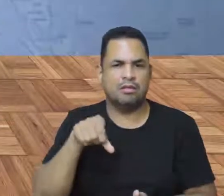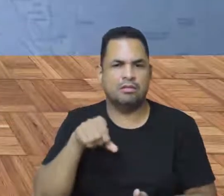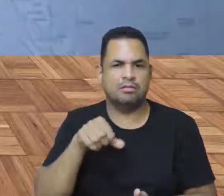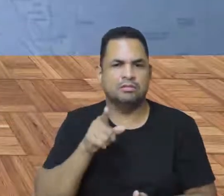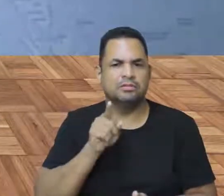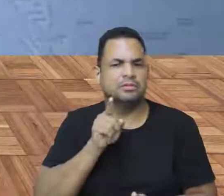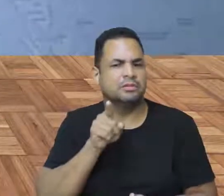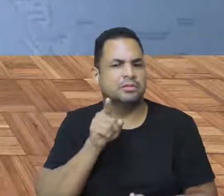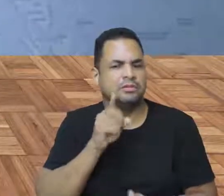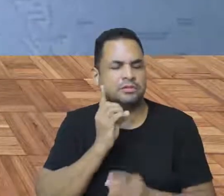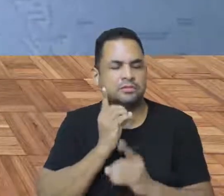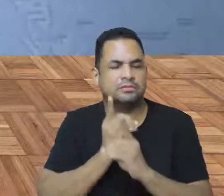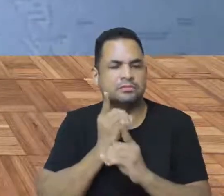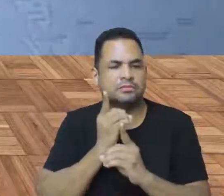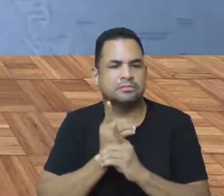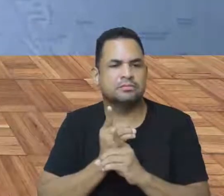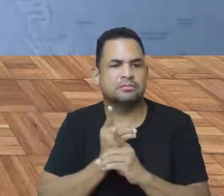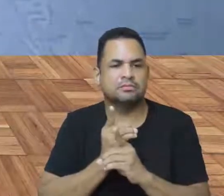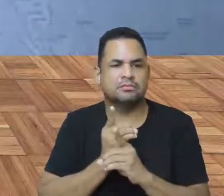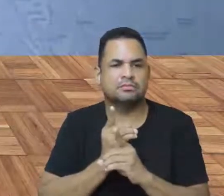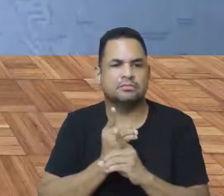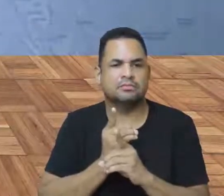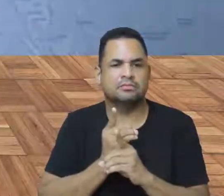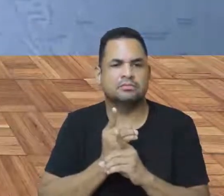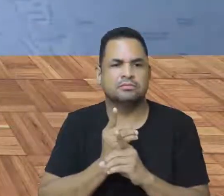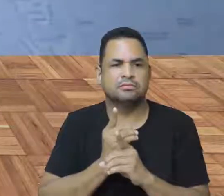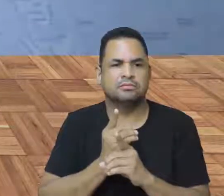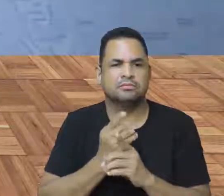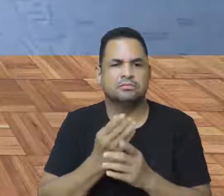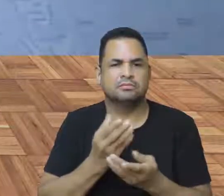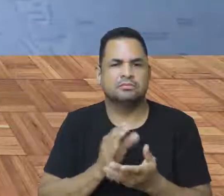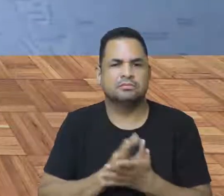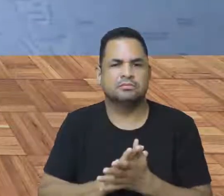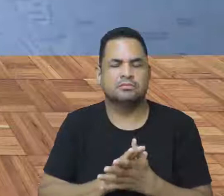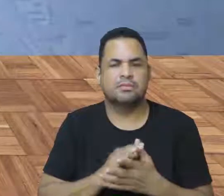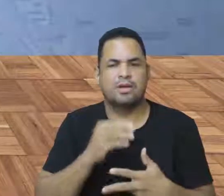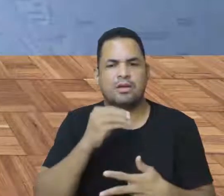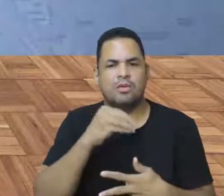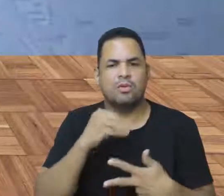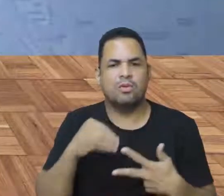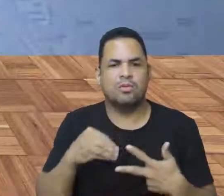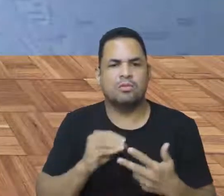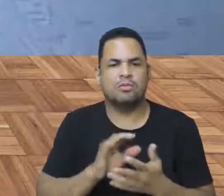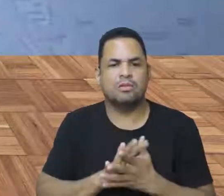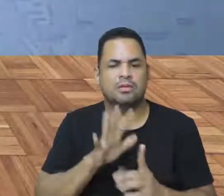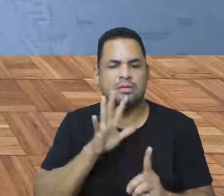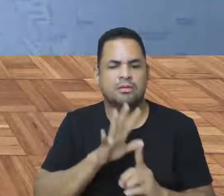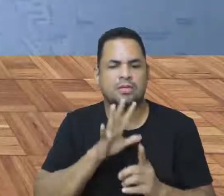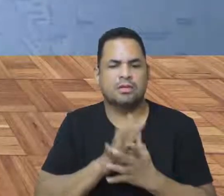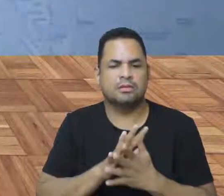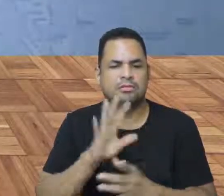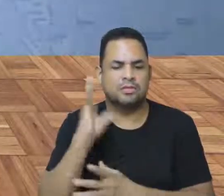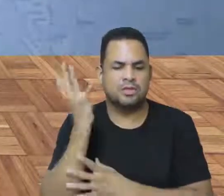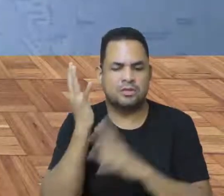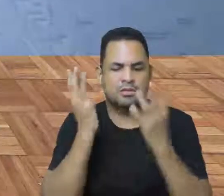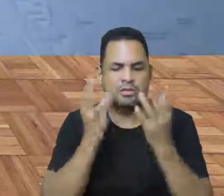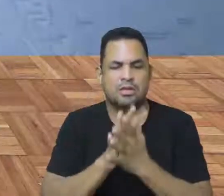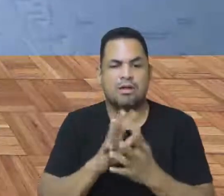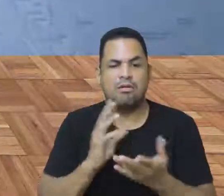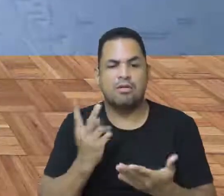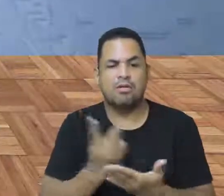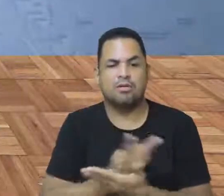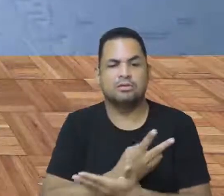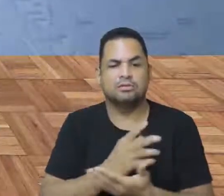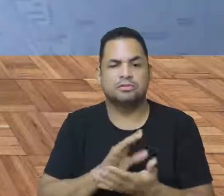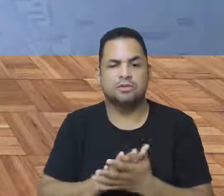lá você vai encontrar no Agora Vai Enem, impactos ambientais provocados pelo efeito estufa e